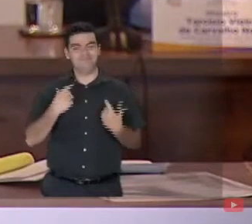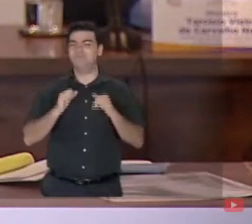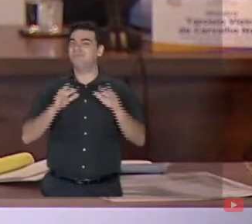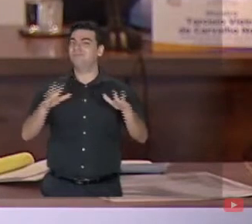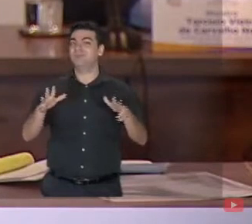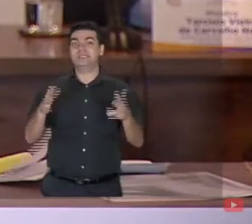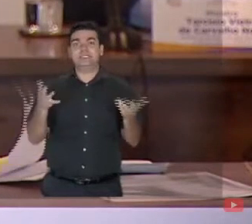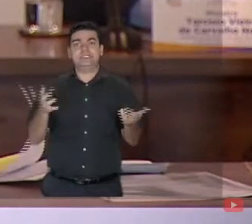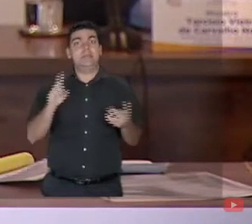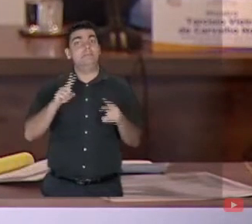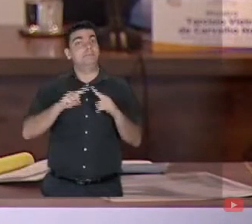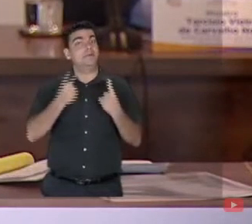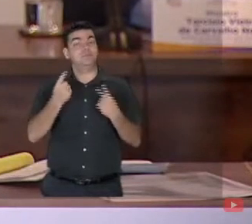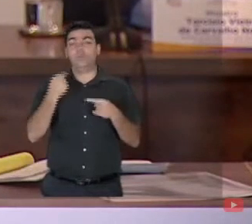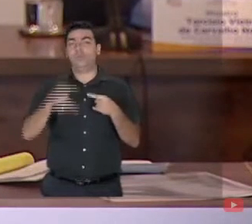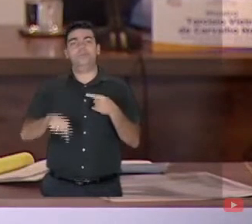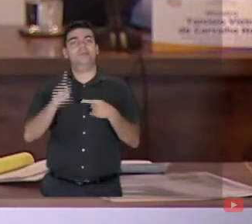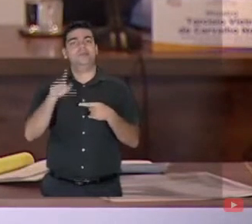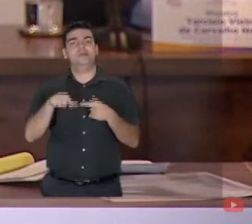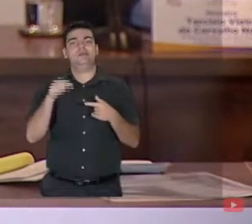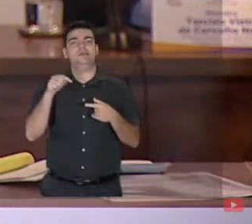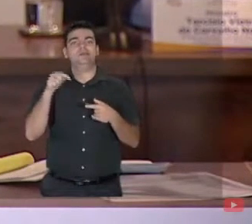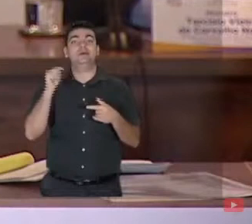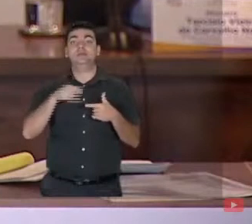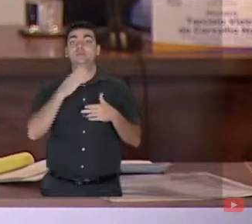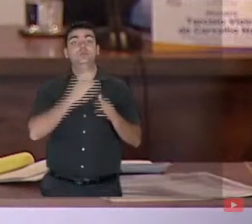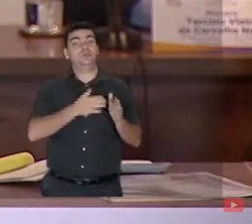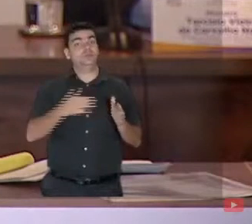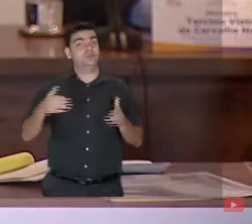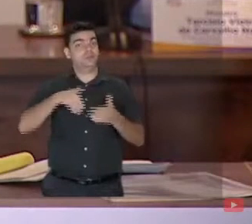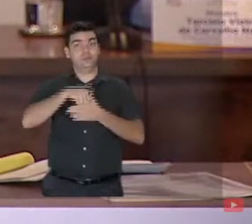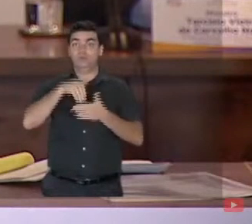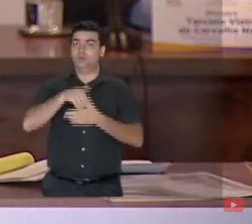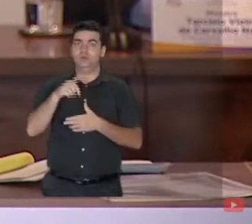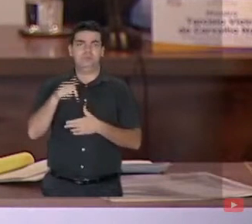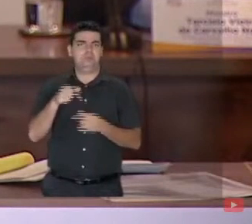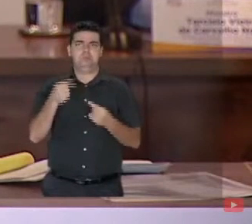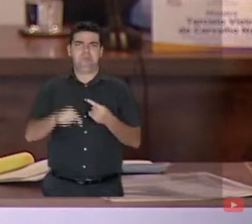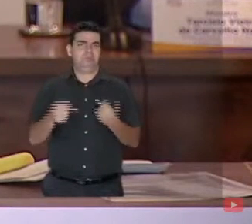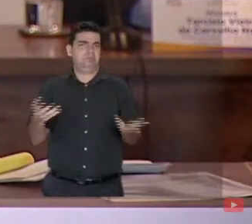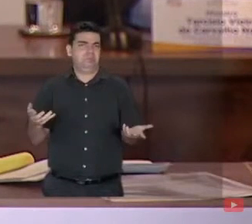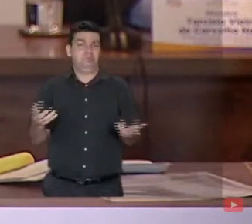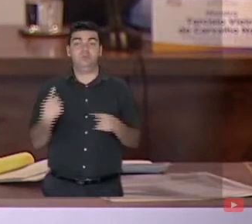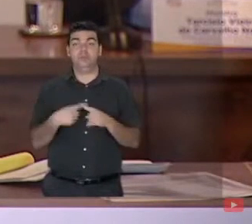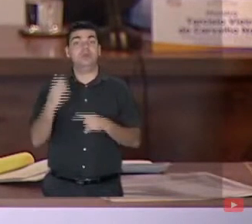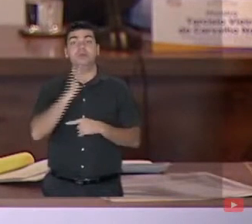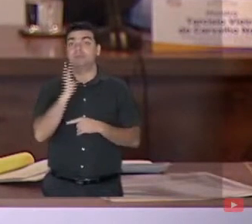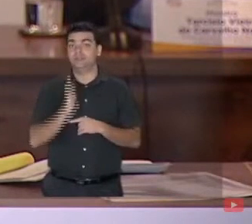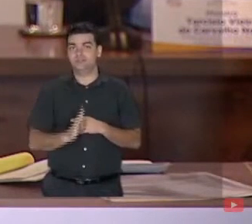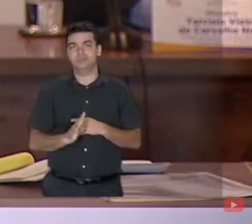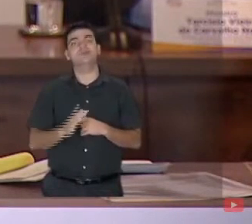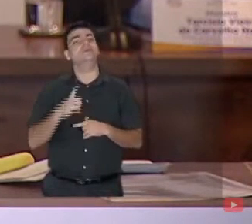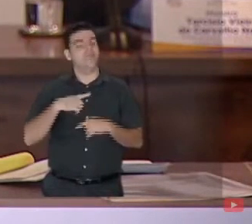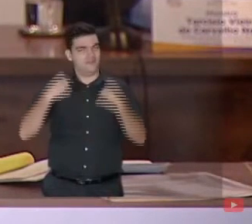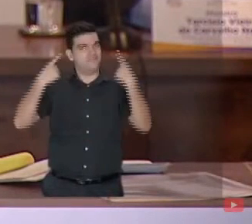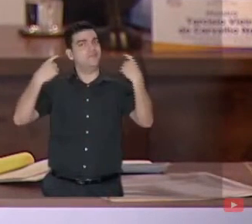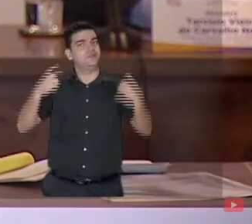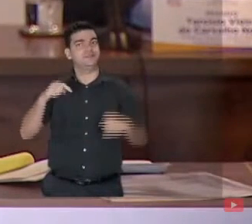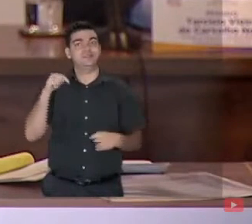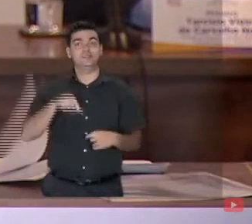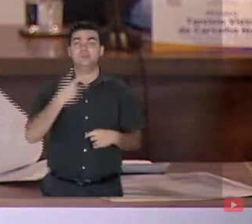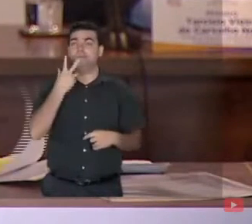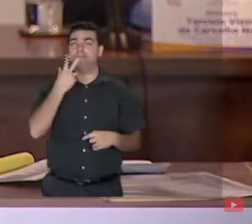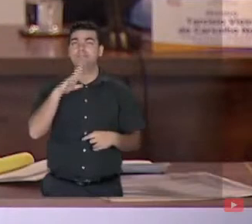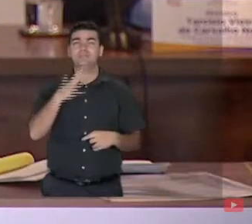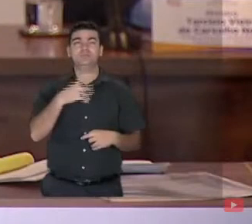tem nenhuma relação com o processo eleitoral. O Brasil é um país que tem 60